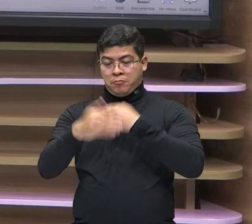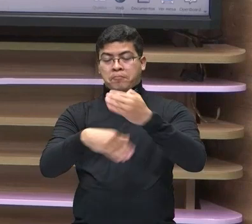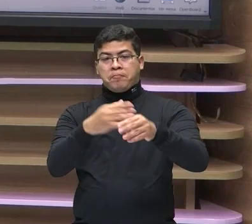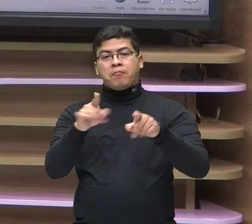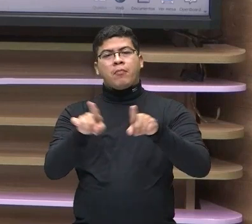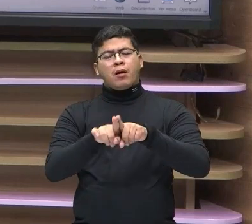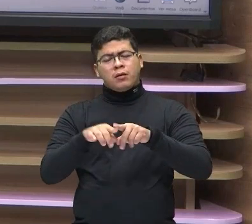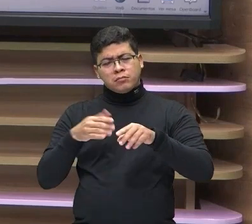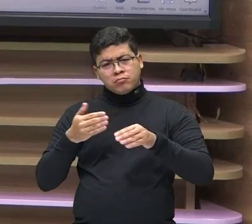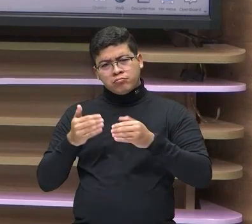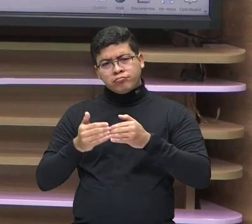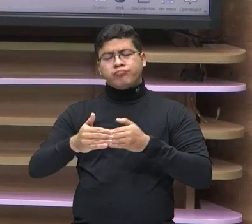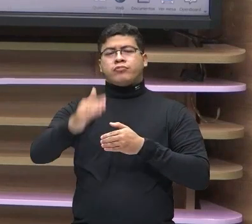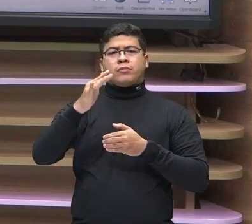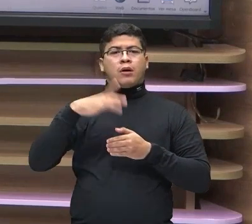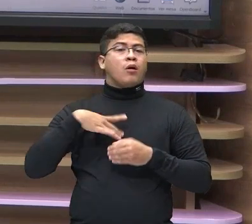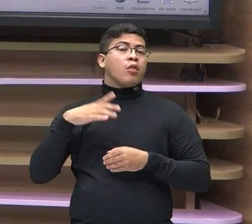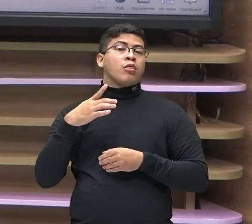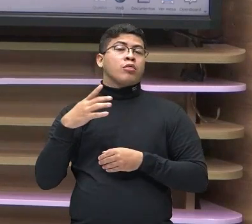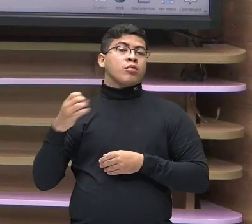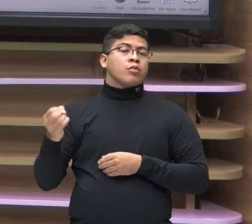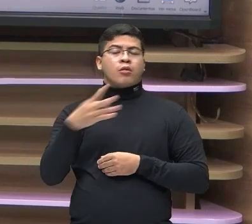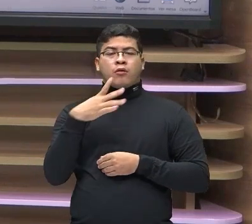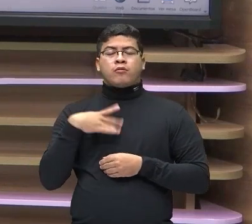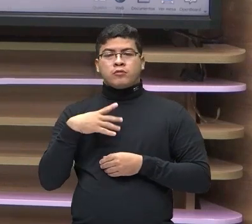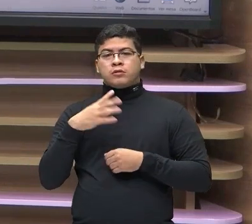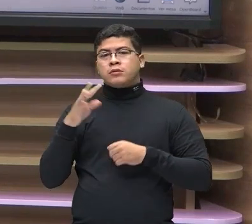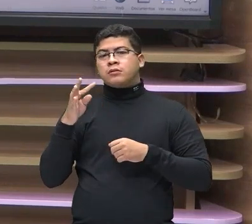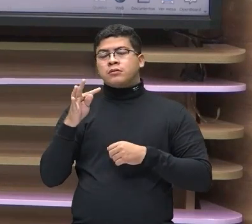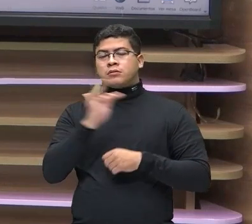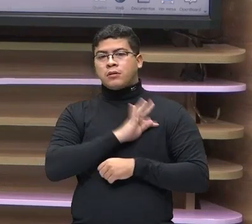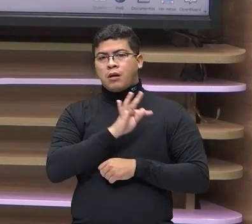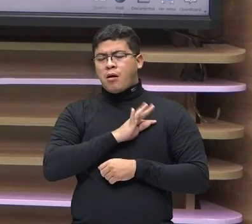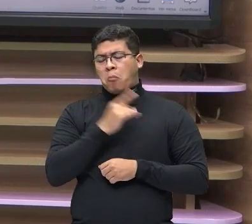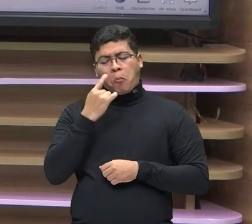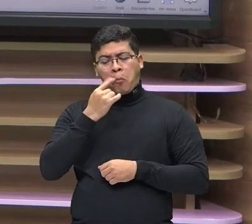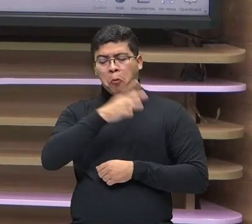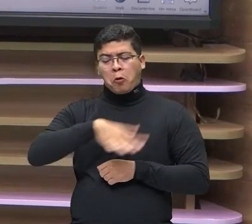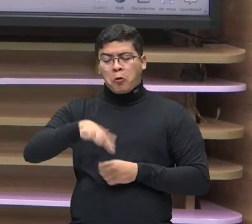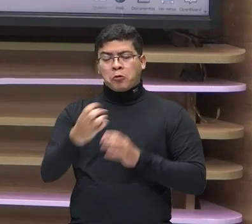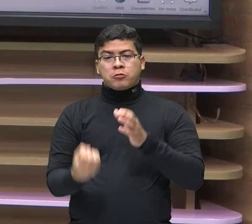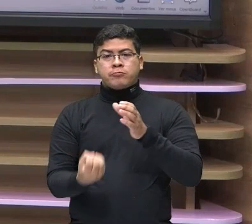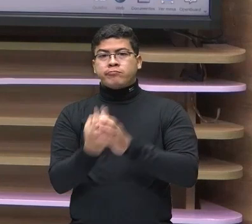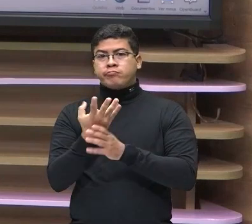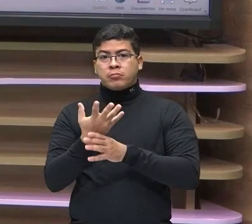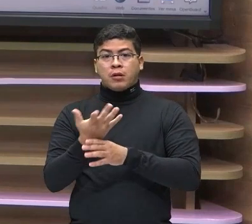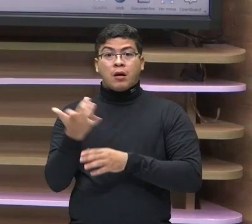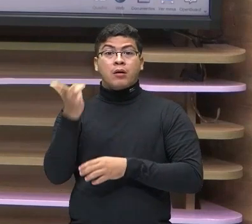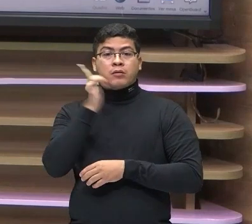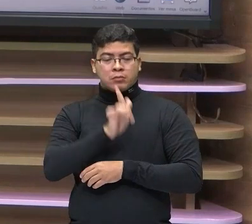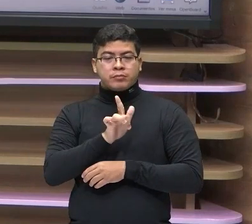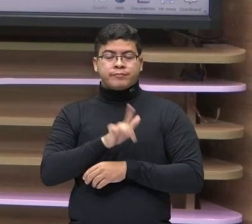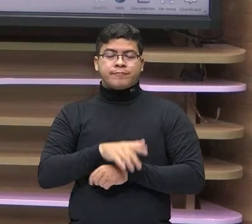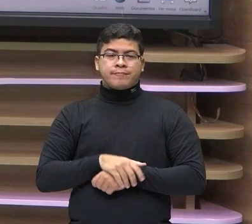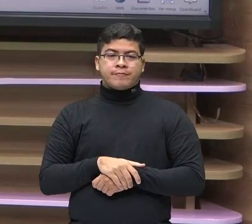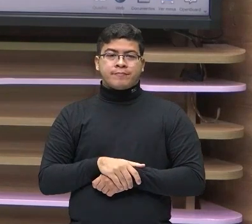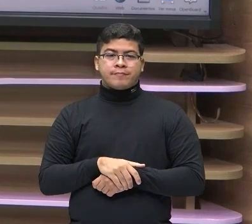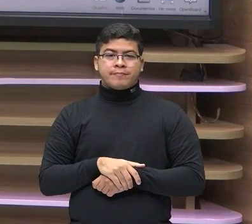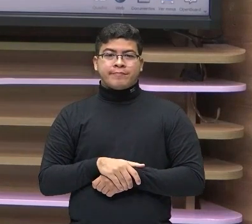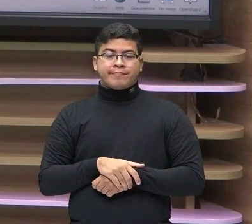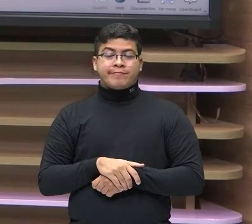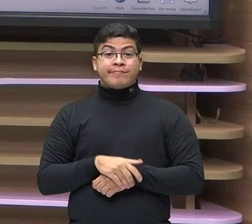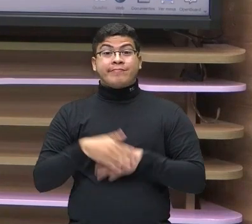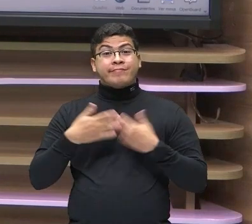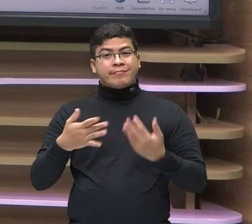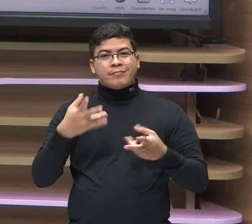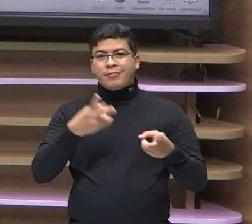Com o avanço da tecnologia, novas técnicas são utilizadas para aumentar a eficácia da vacinação. E aí,